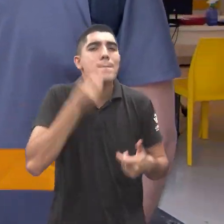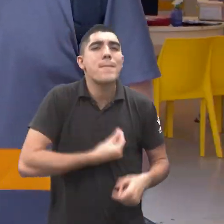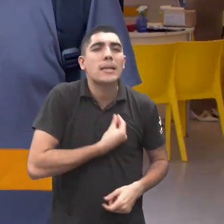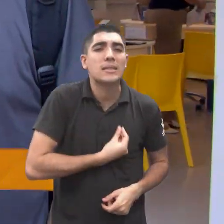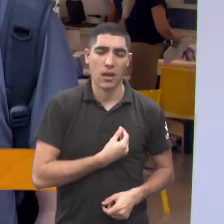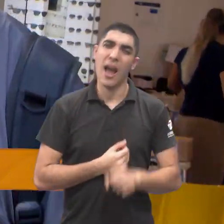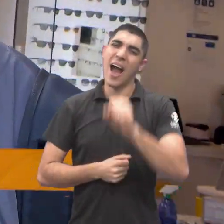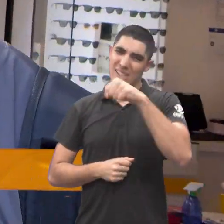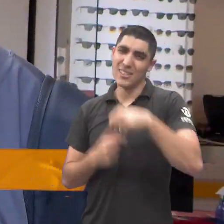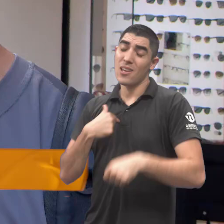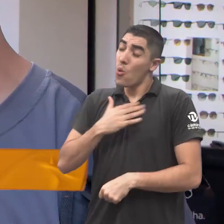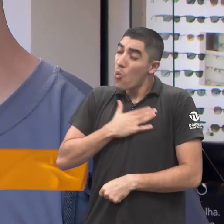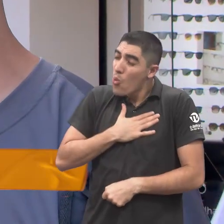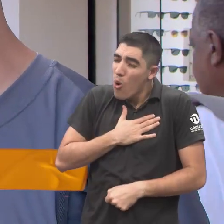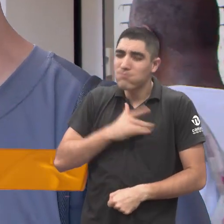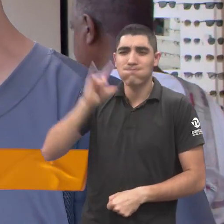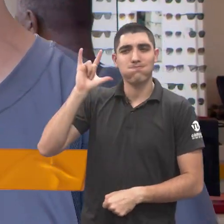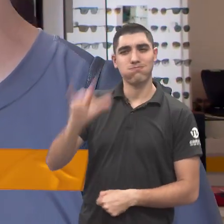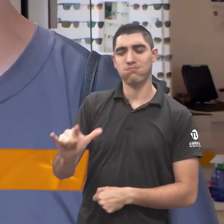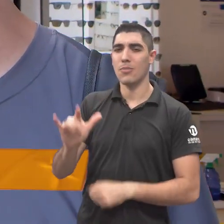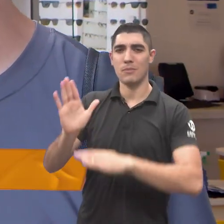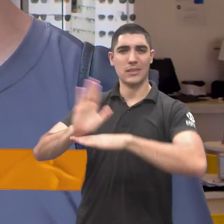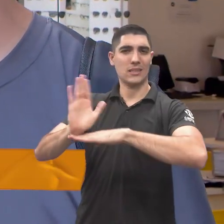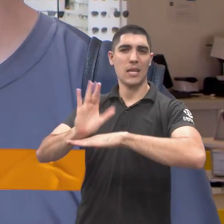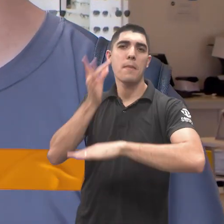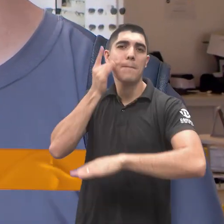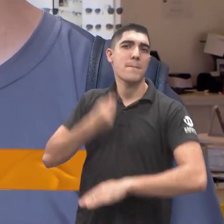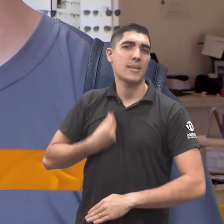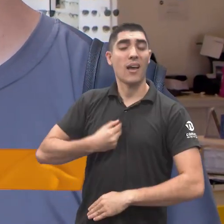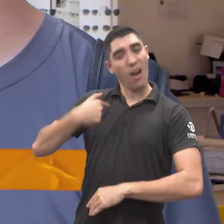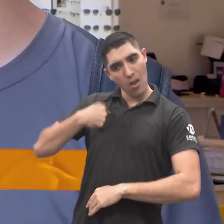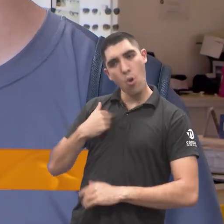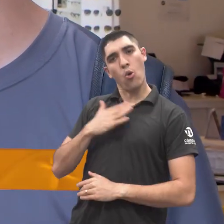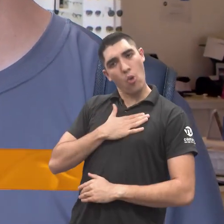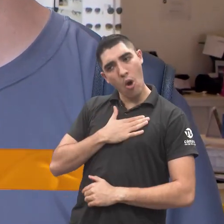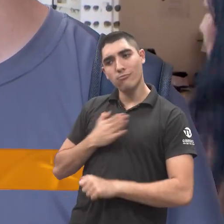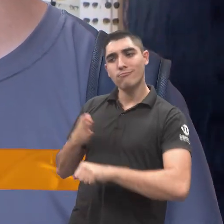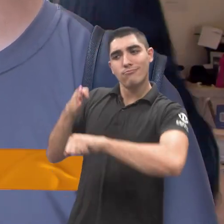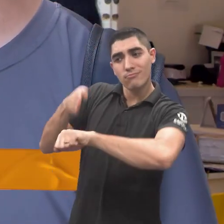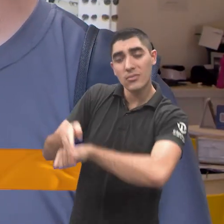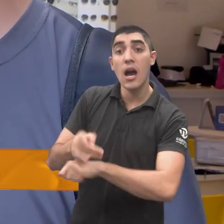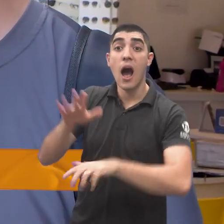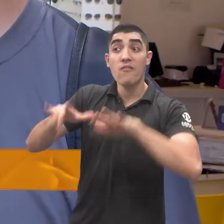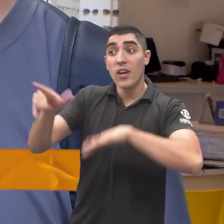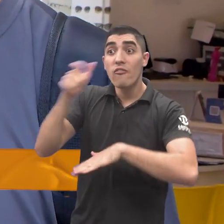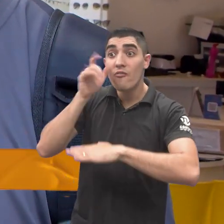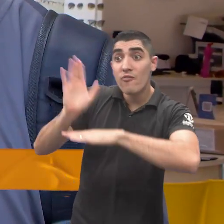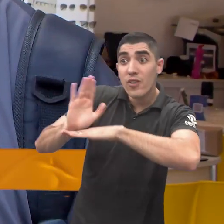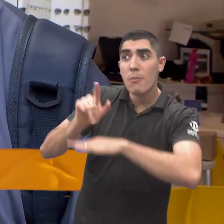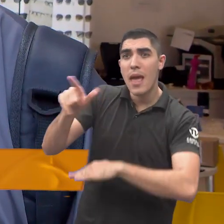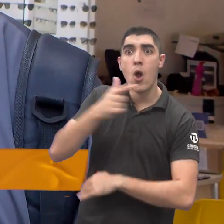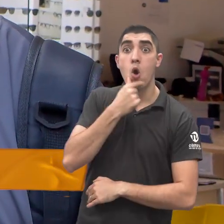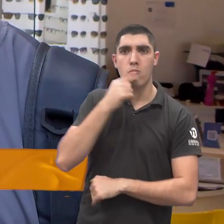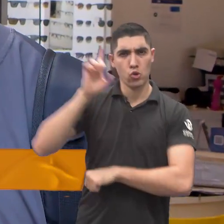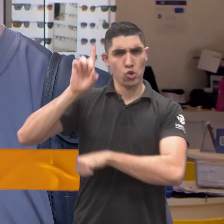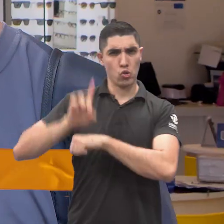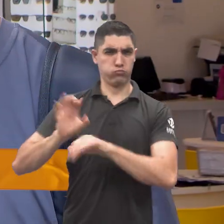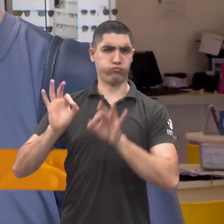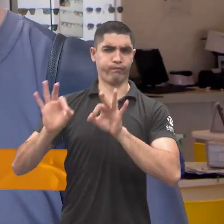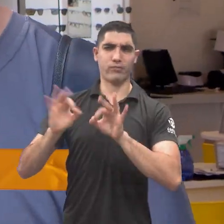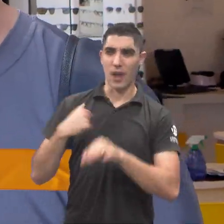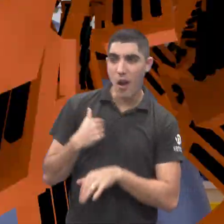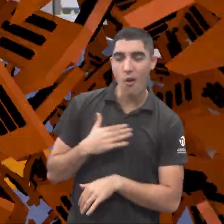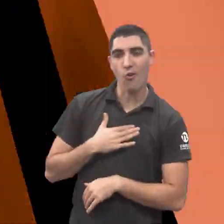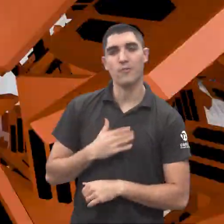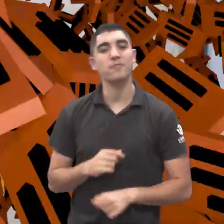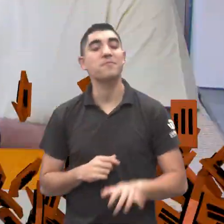Ah, sim, né? Como eu gosto muito de cinema, e às vezes eu procuro ir assistir algum filme, assim, por causa do diretor, de repente, né? Uma